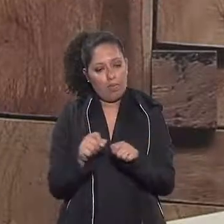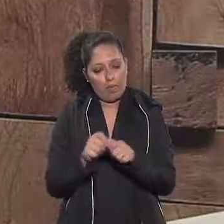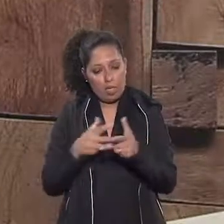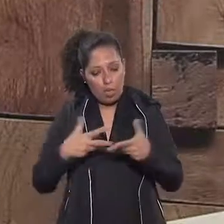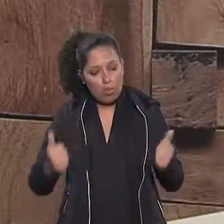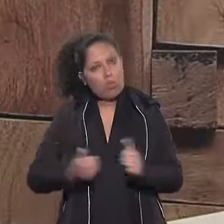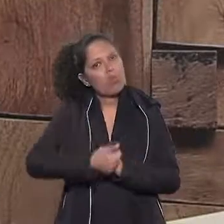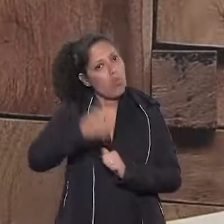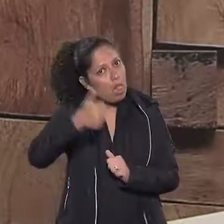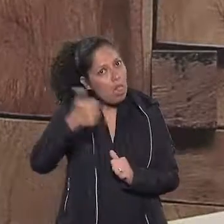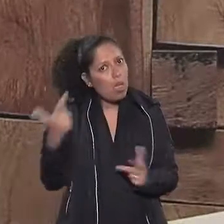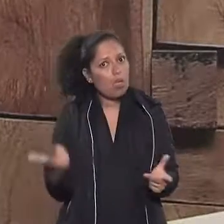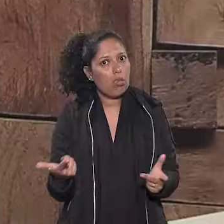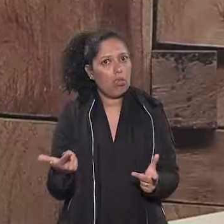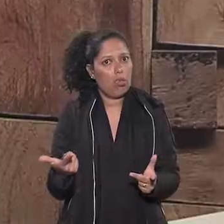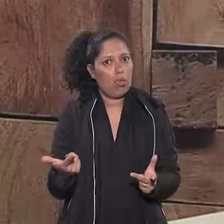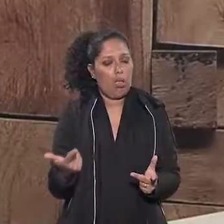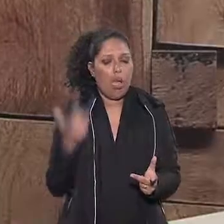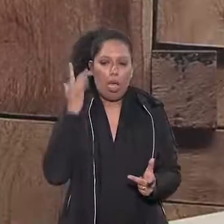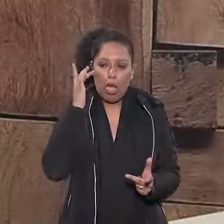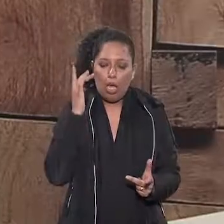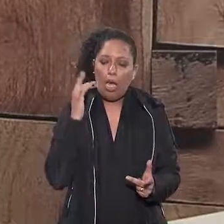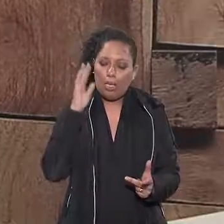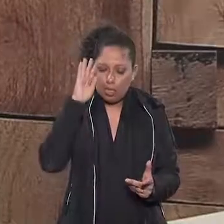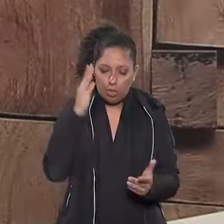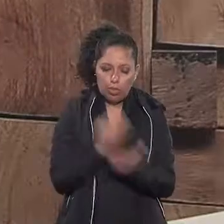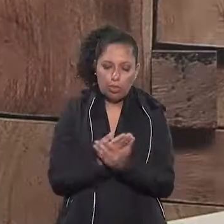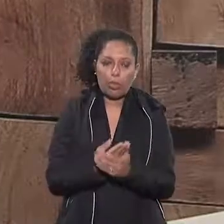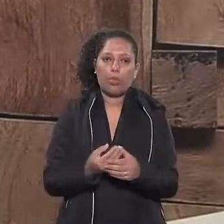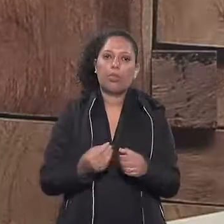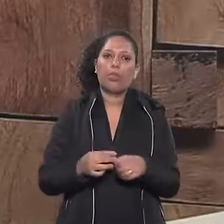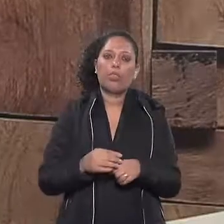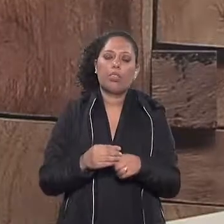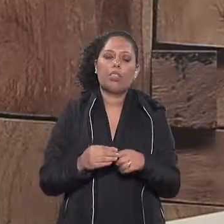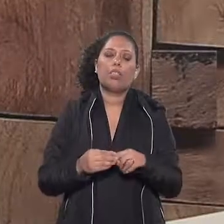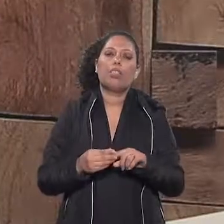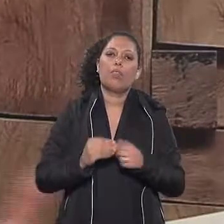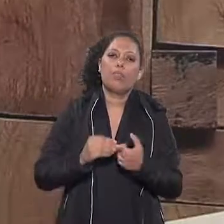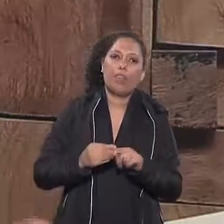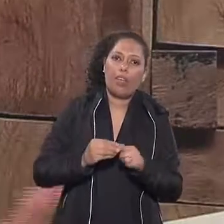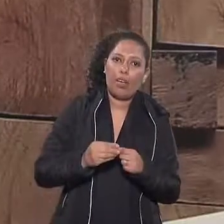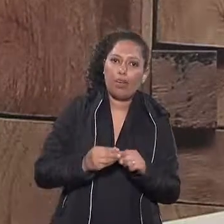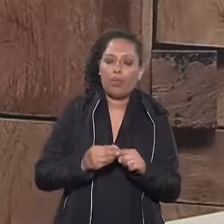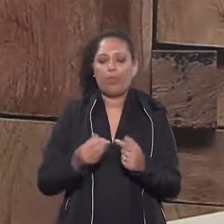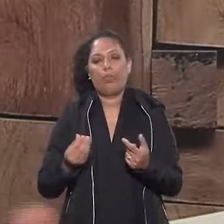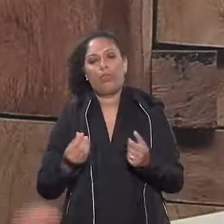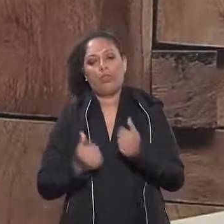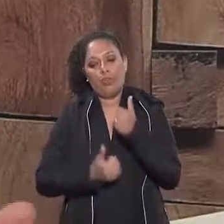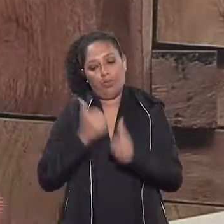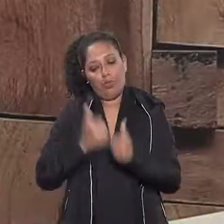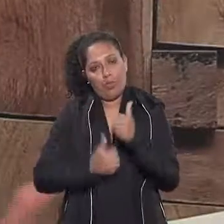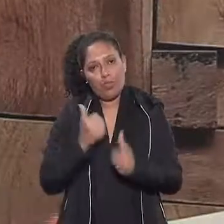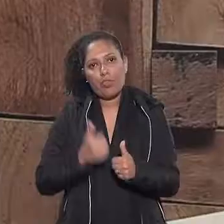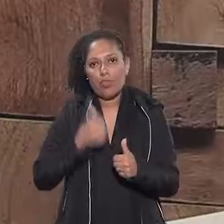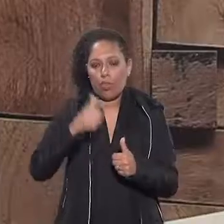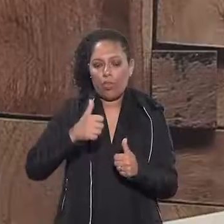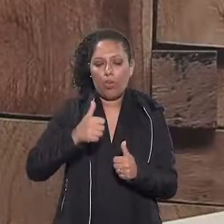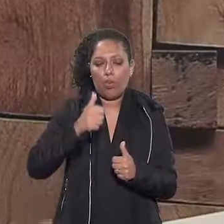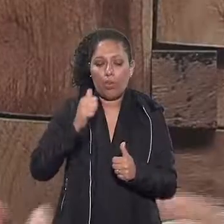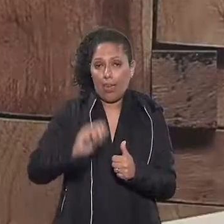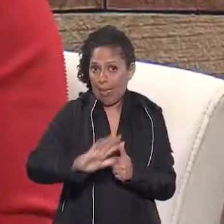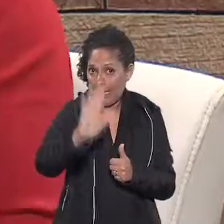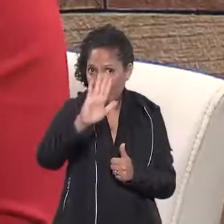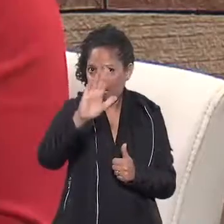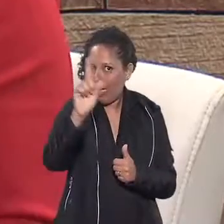arroz e feijão. E eu duvido que um bom prato de arroz e feijão seja mais caro que uma lasanha congelada do